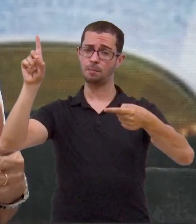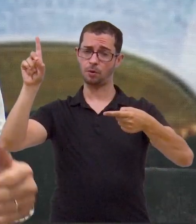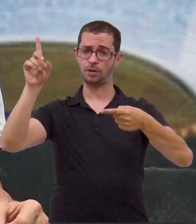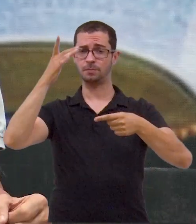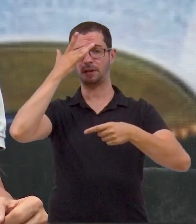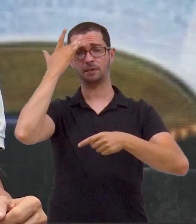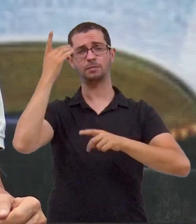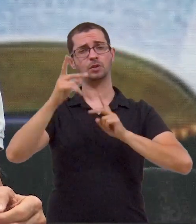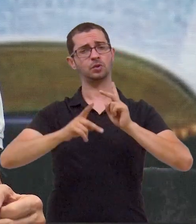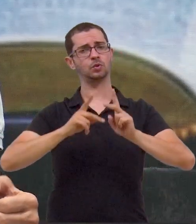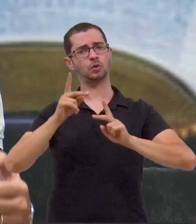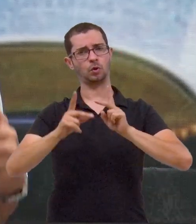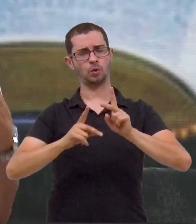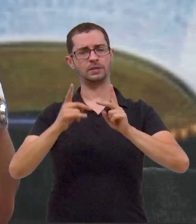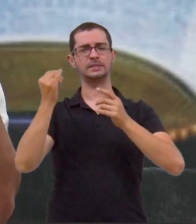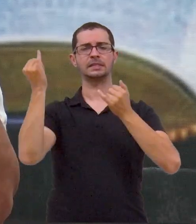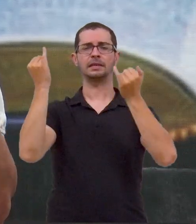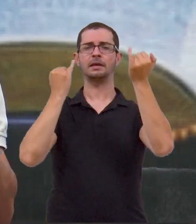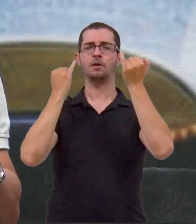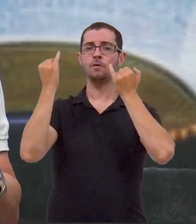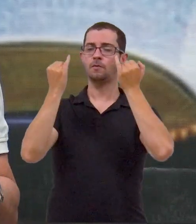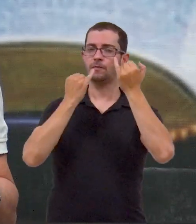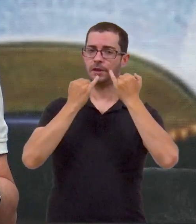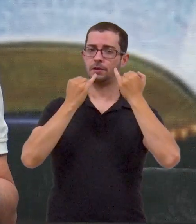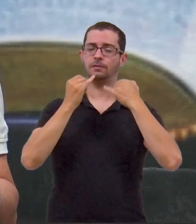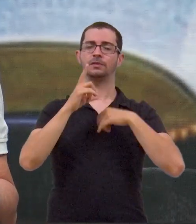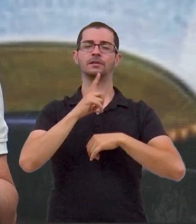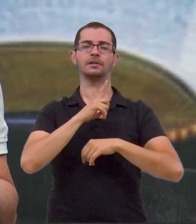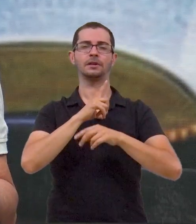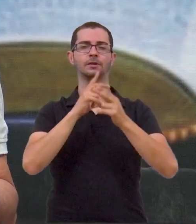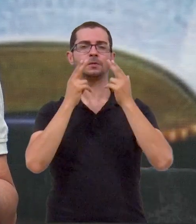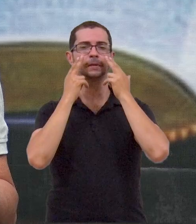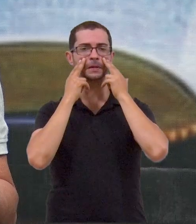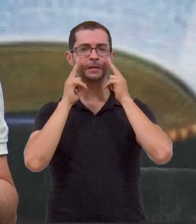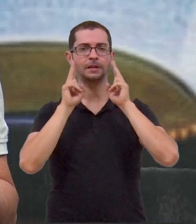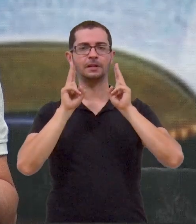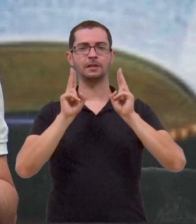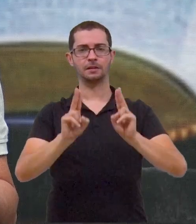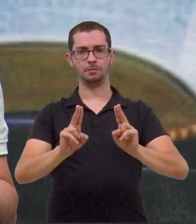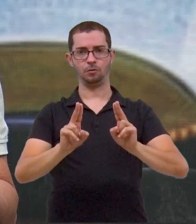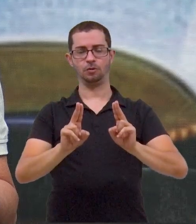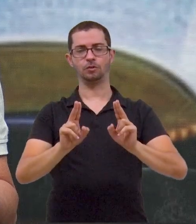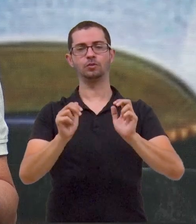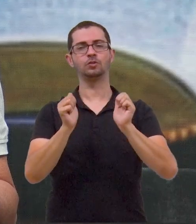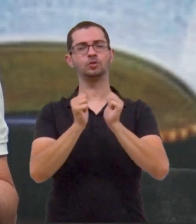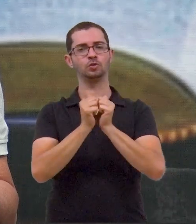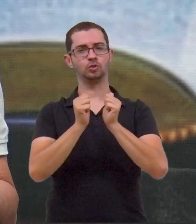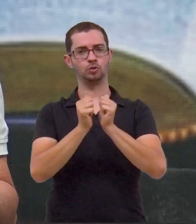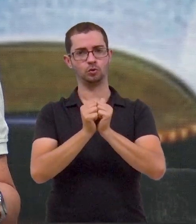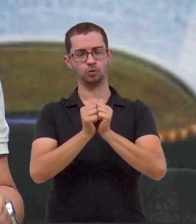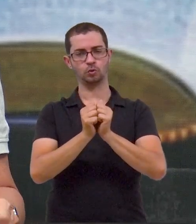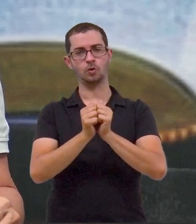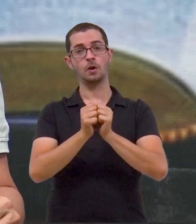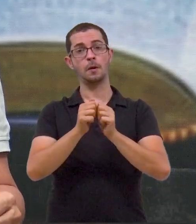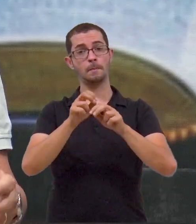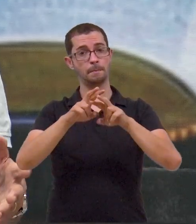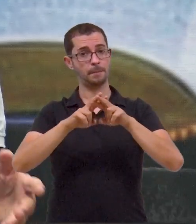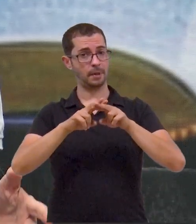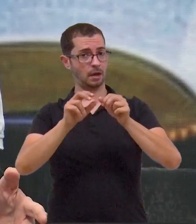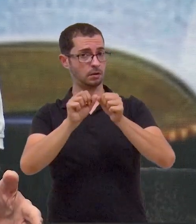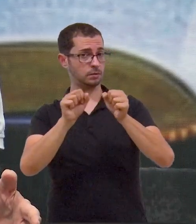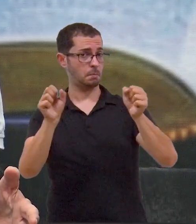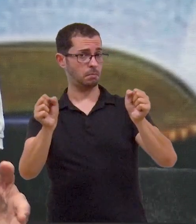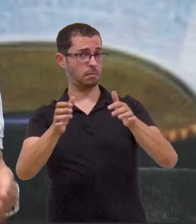a ouviram, dando testemunho juntamente com eles por meio de sinais e prodígios e